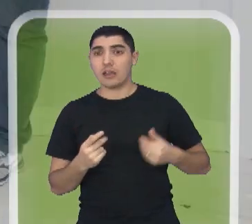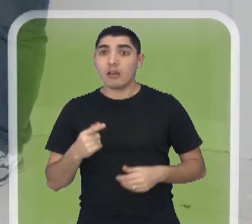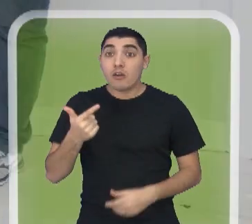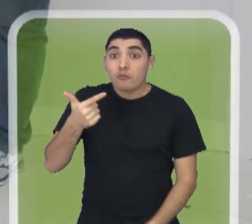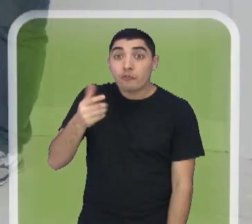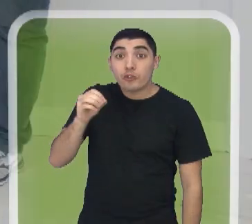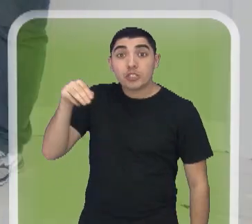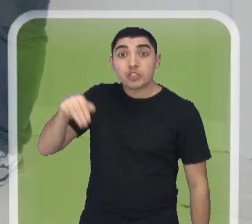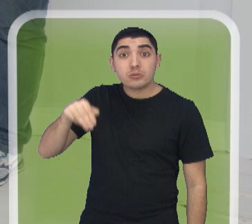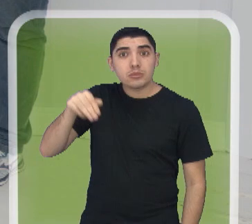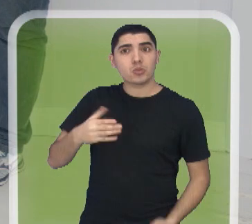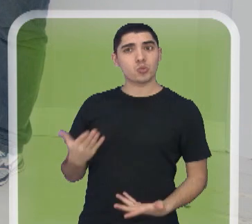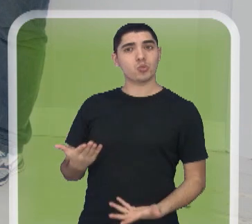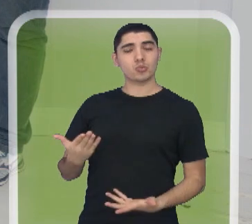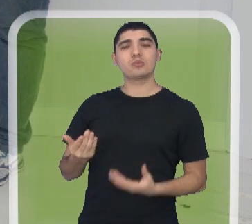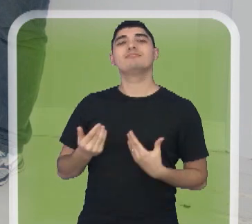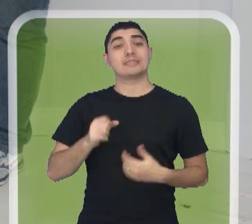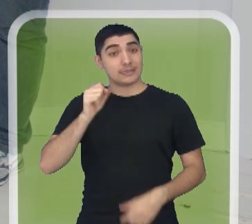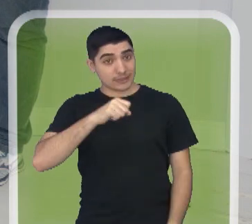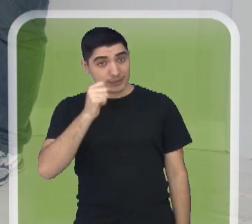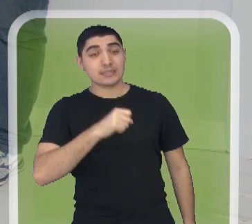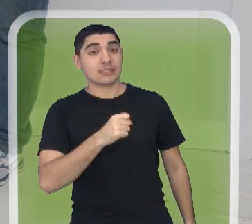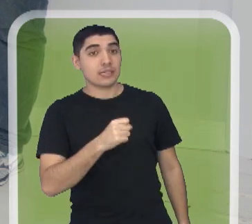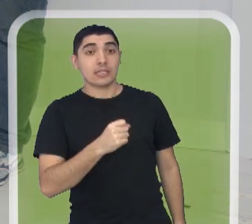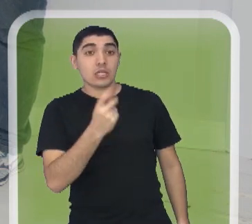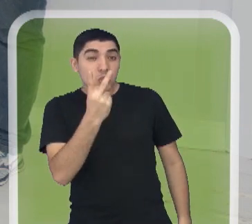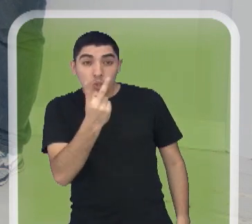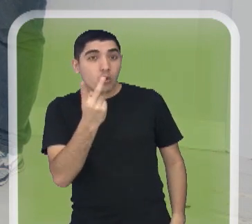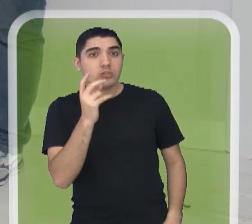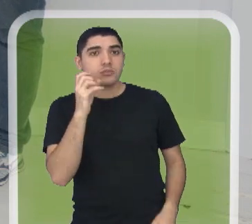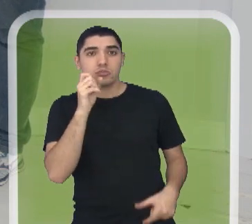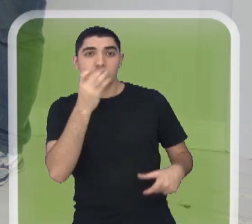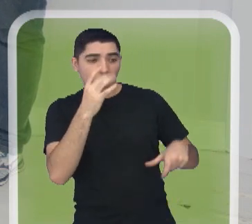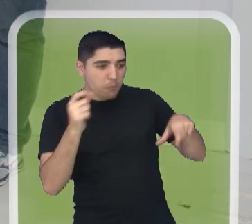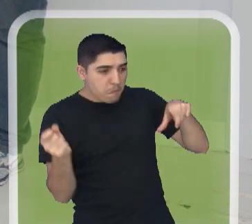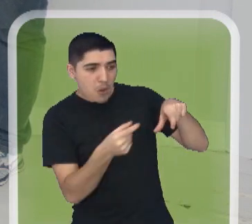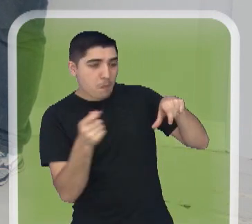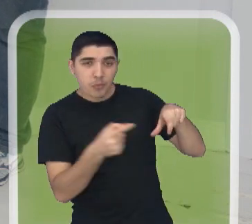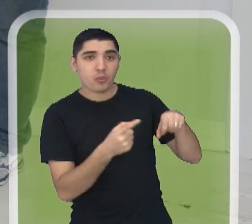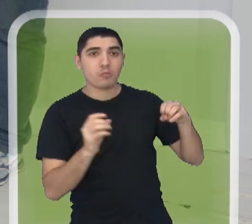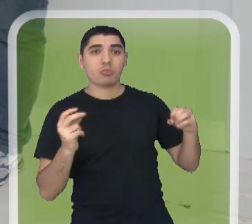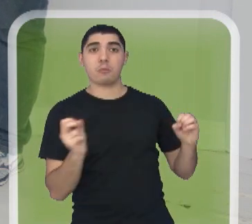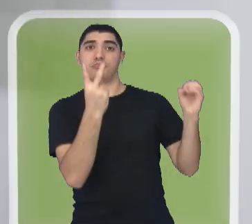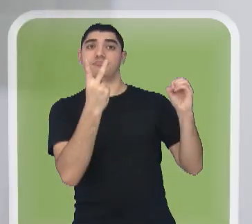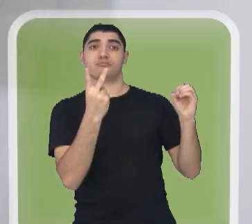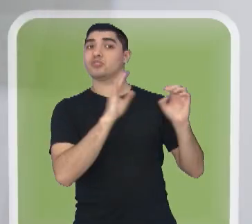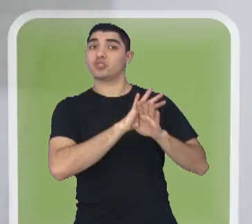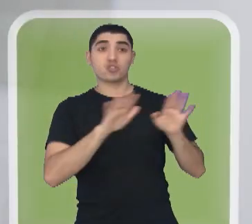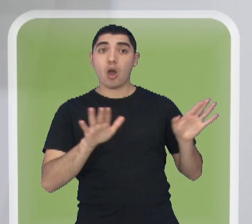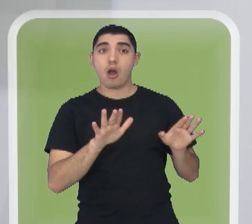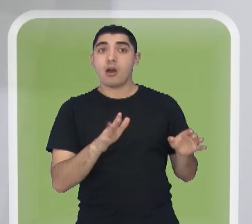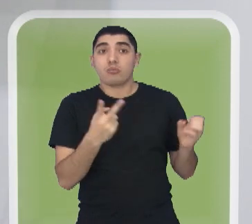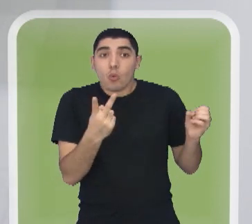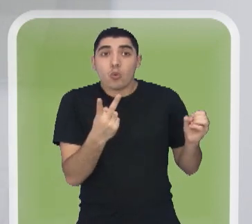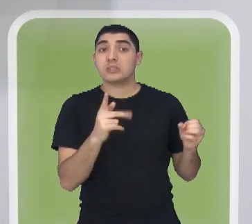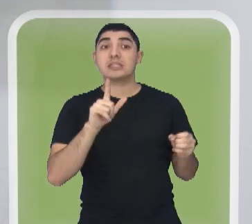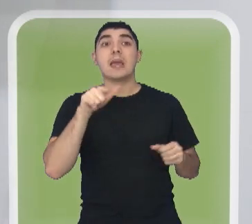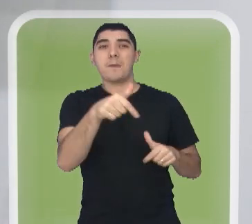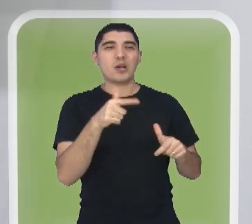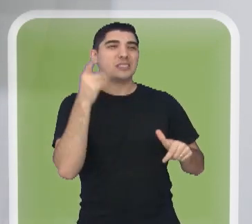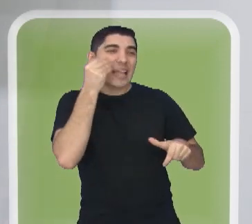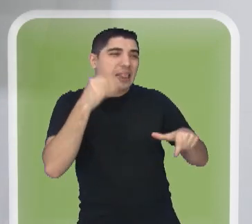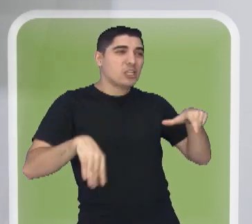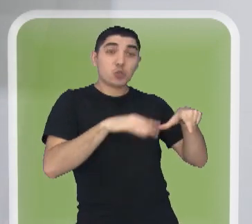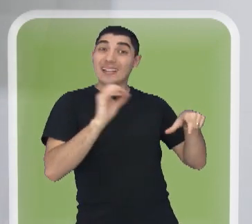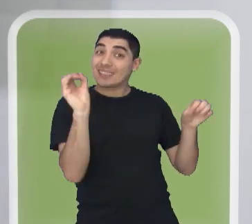tomou 2 gols, não foi? Sim, foram 2 e 2 chegadas. O União Mogi não fez mais nada no jogo praticamente. Só essas 2 chegadas que foi o